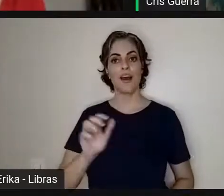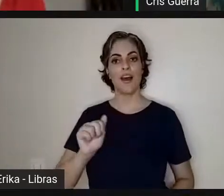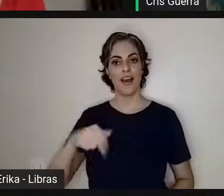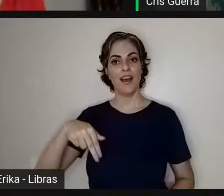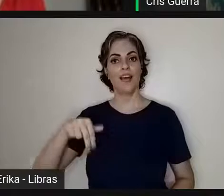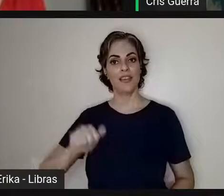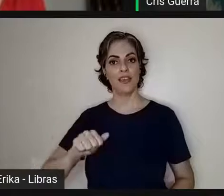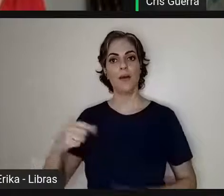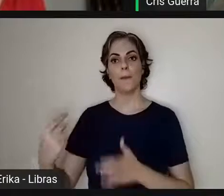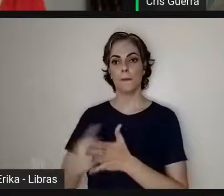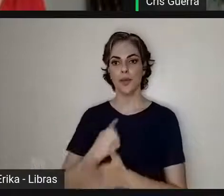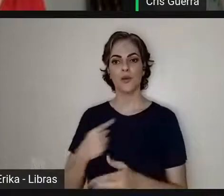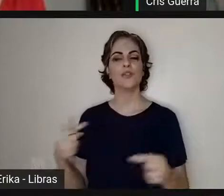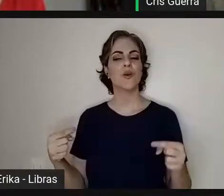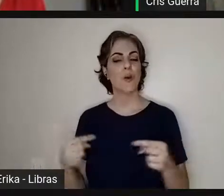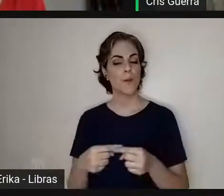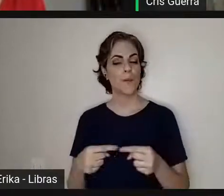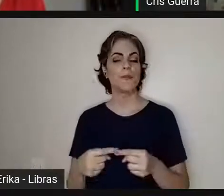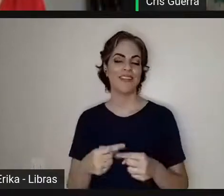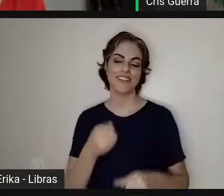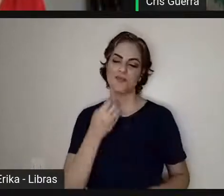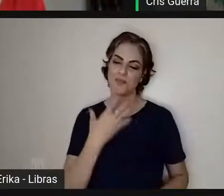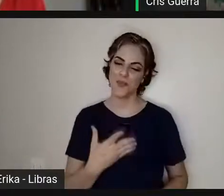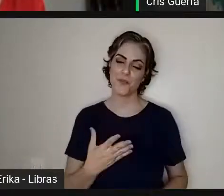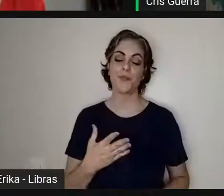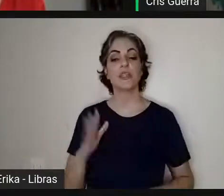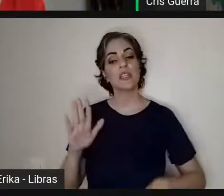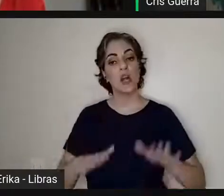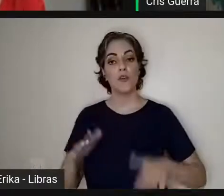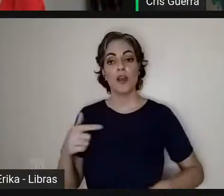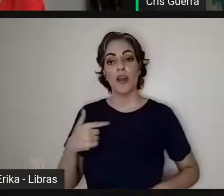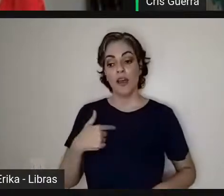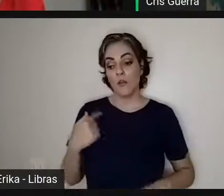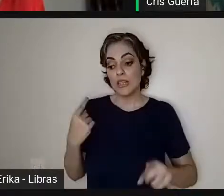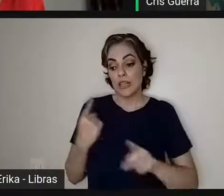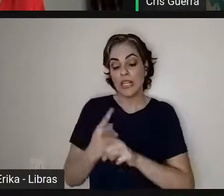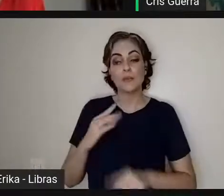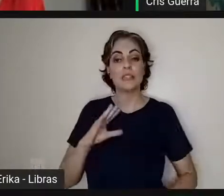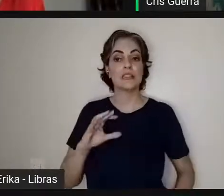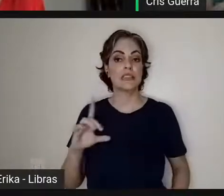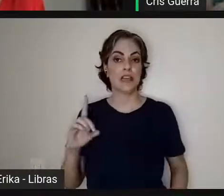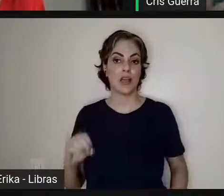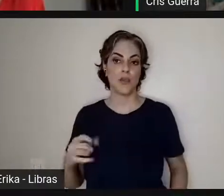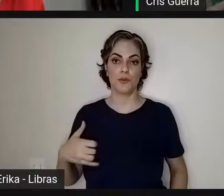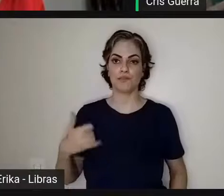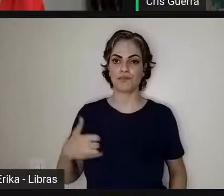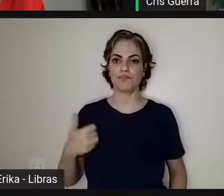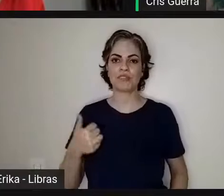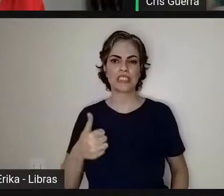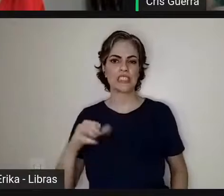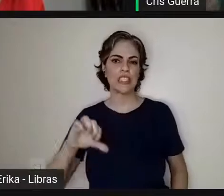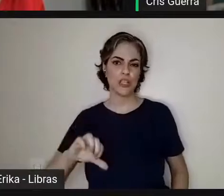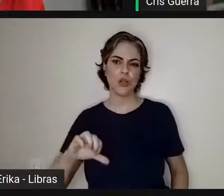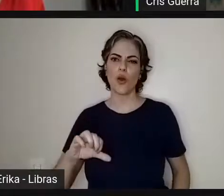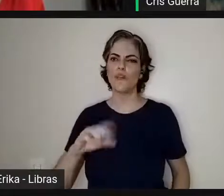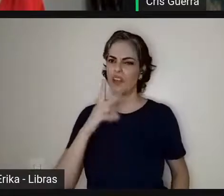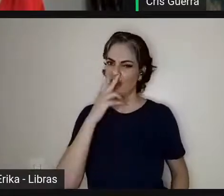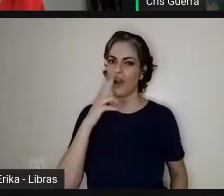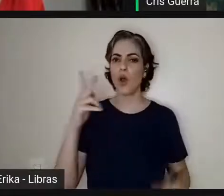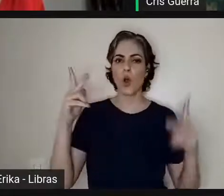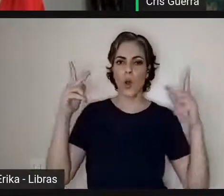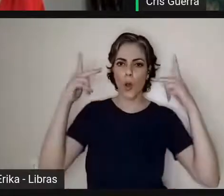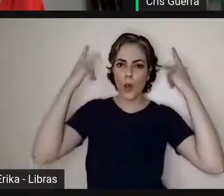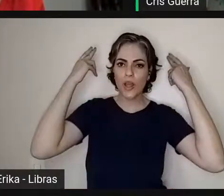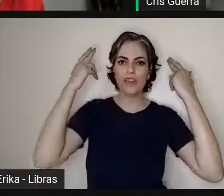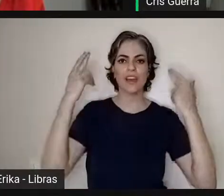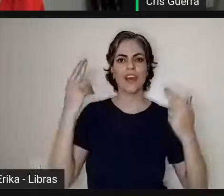assim. Talvez eu tenha descoberto isso muito cedo, com 19 anos, assim, quando eu cortei o cabelo, que eu não me sentia uma